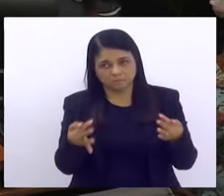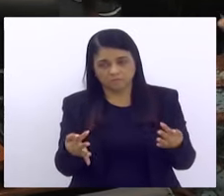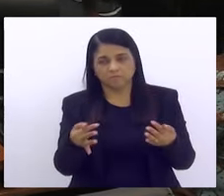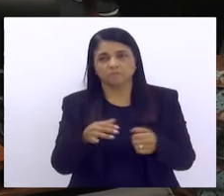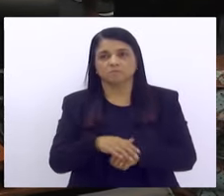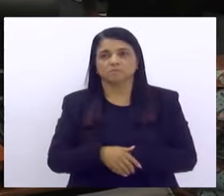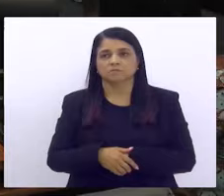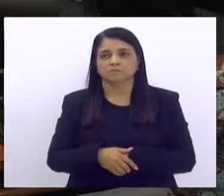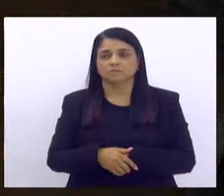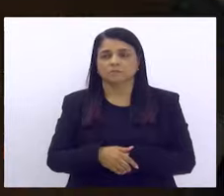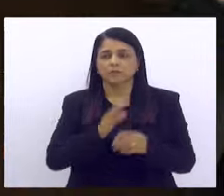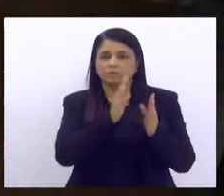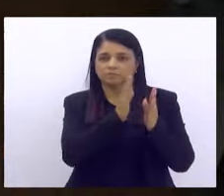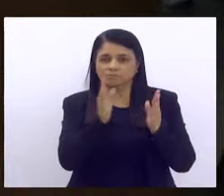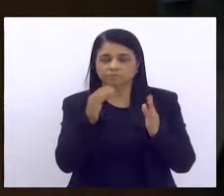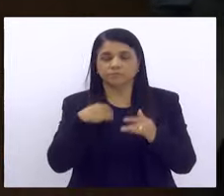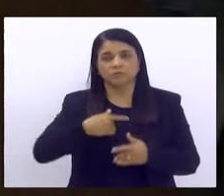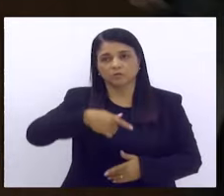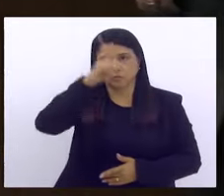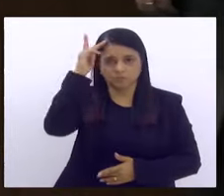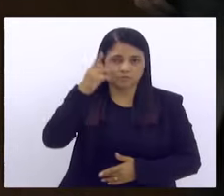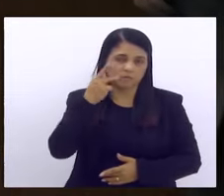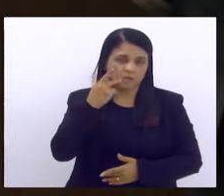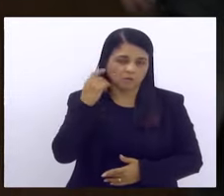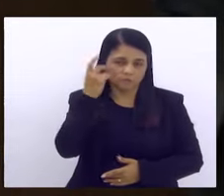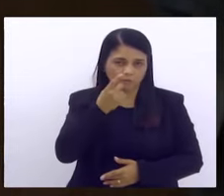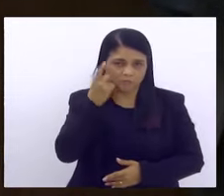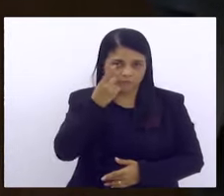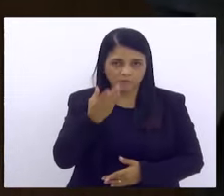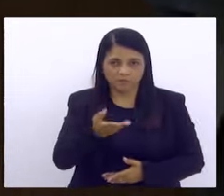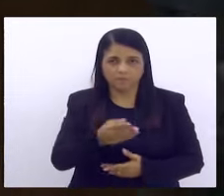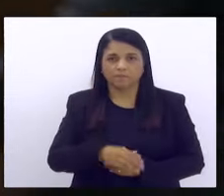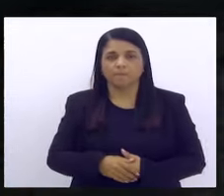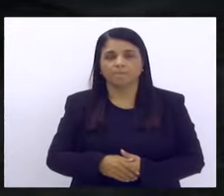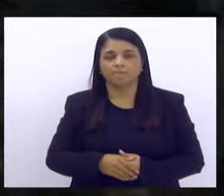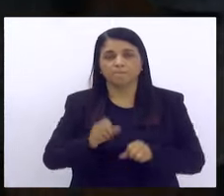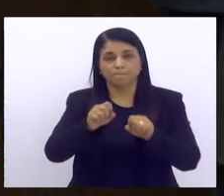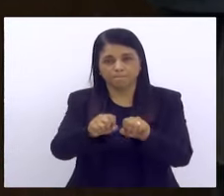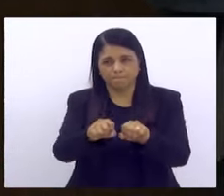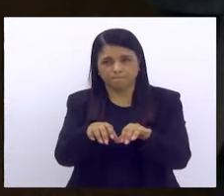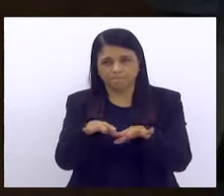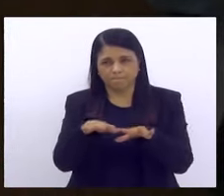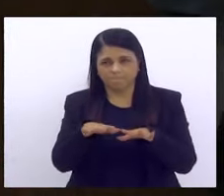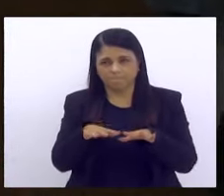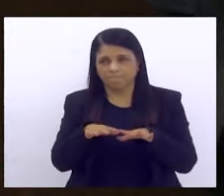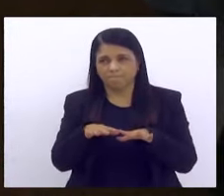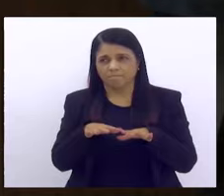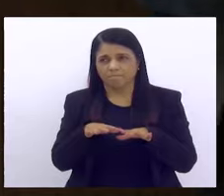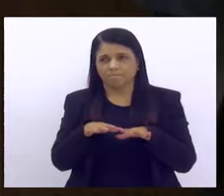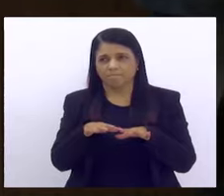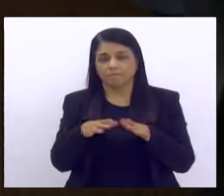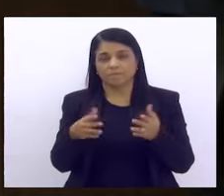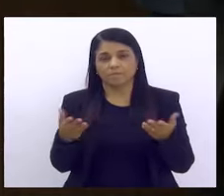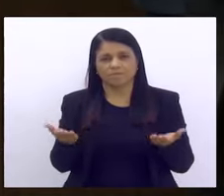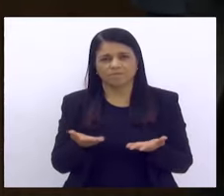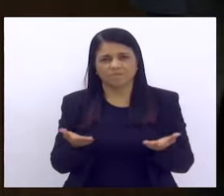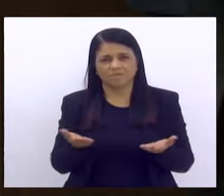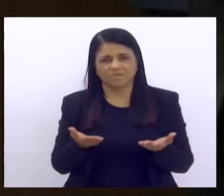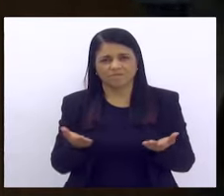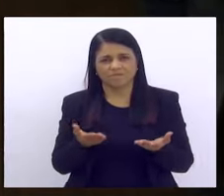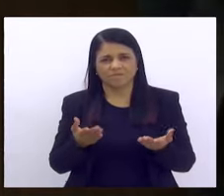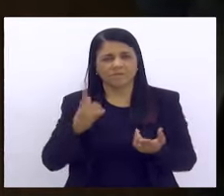presidente. Deputado Luiz Paulo. É que o plenário hoje está